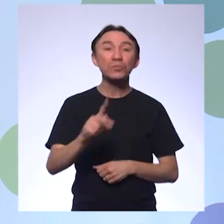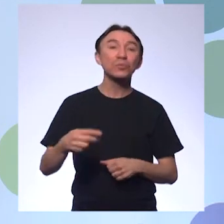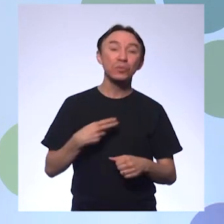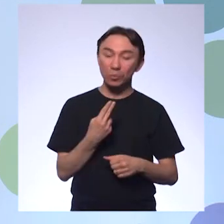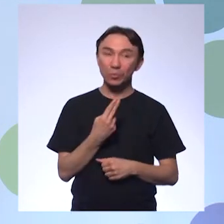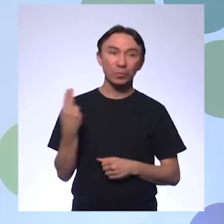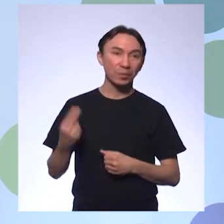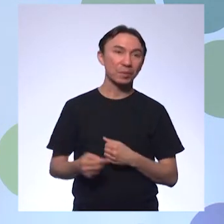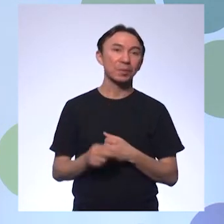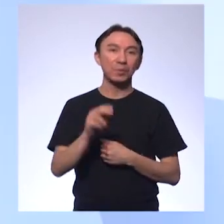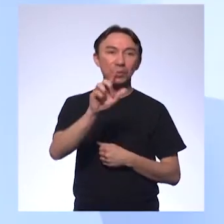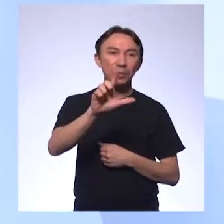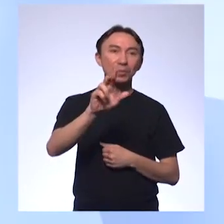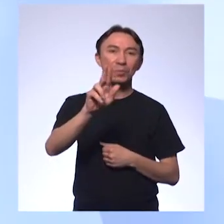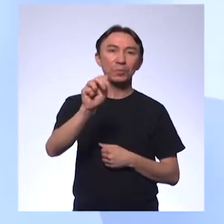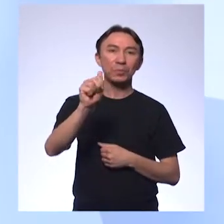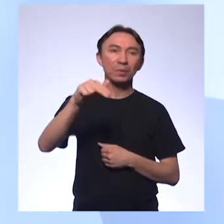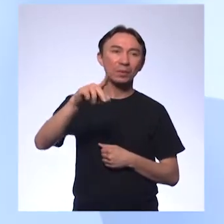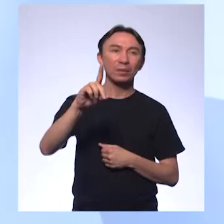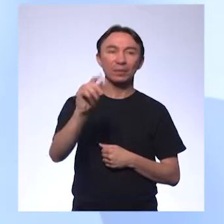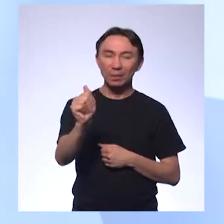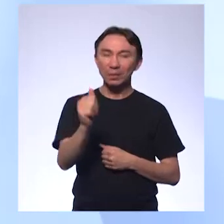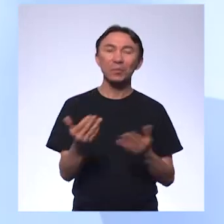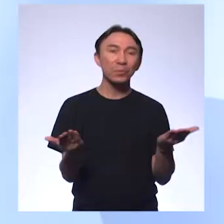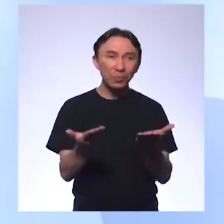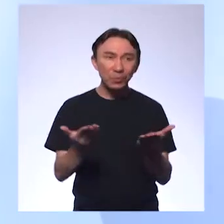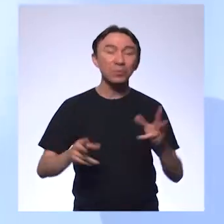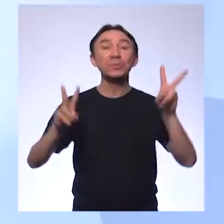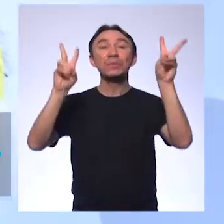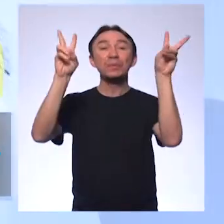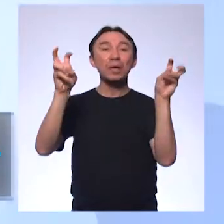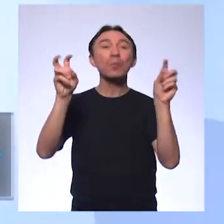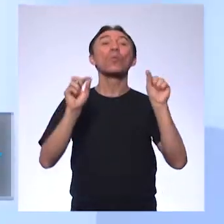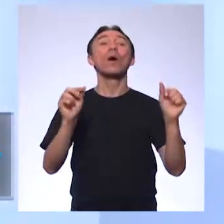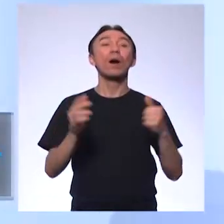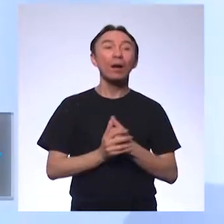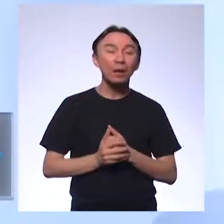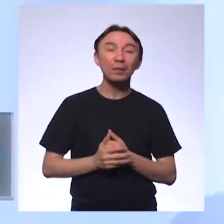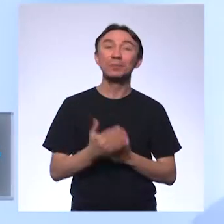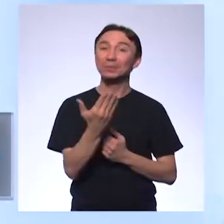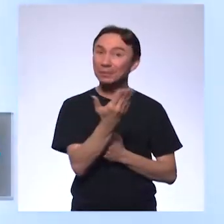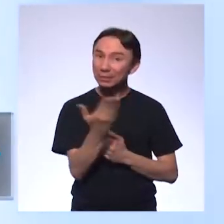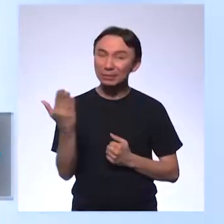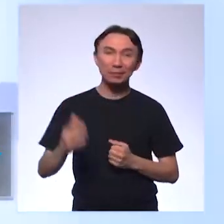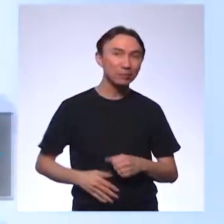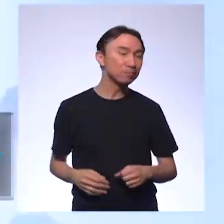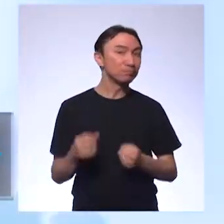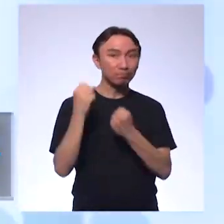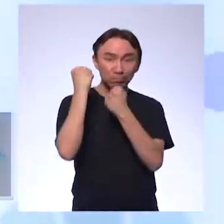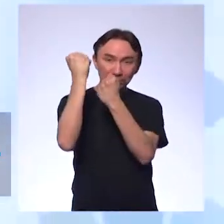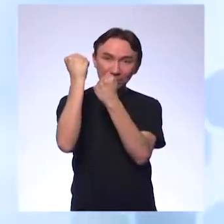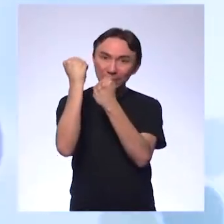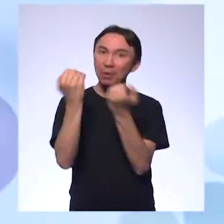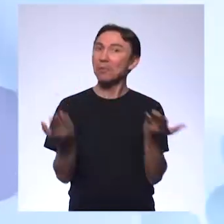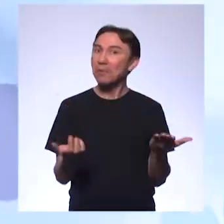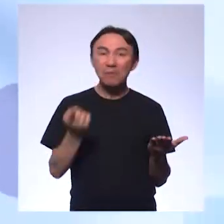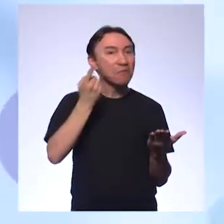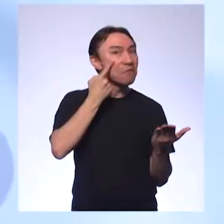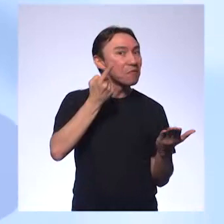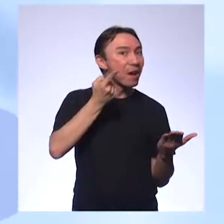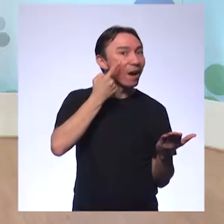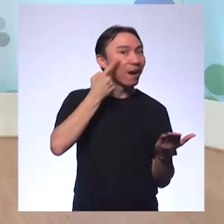aula hoje é Desafio dos Superpoderes. Então, vejamos agora qual